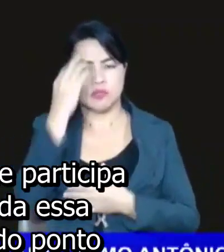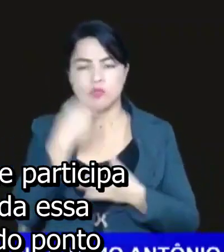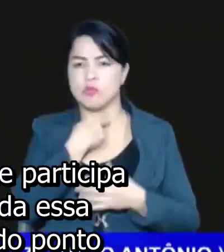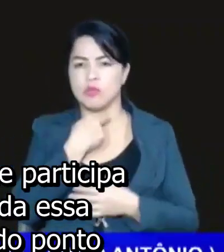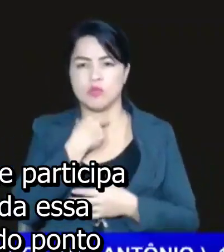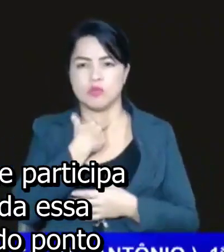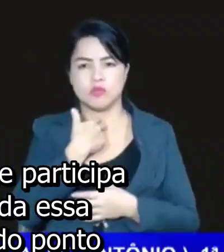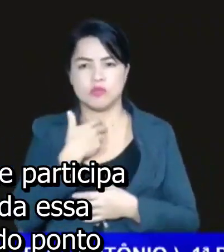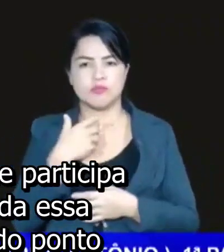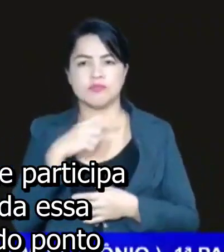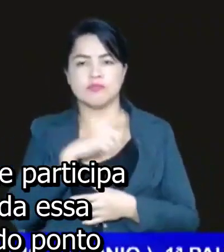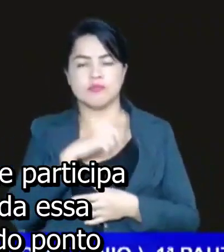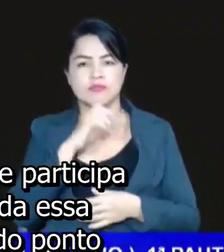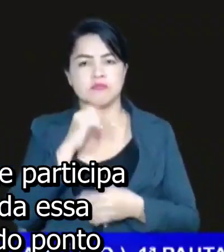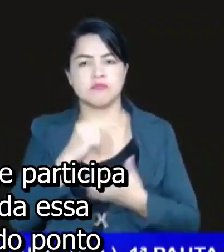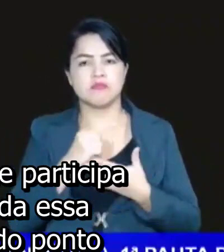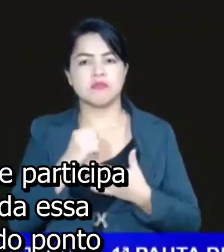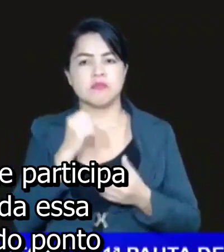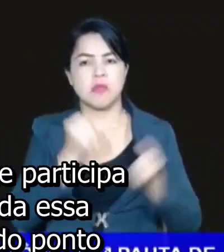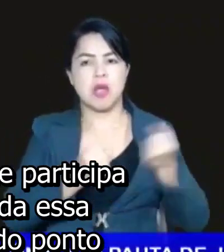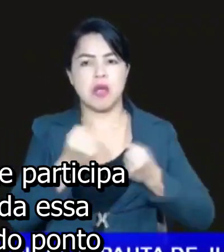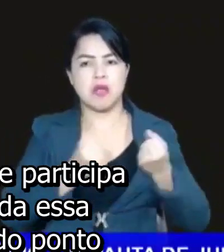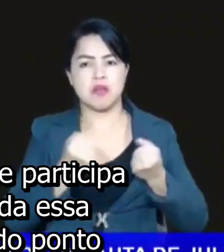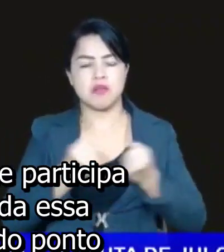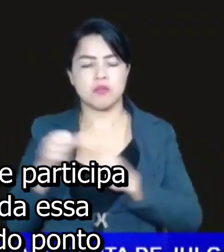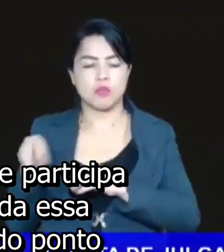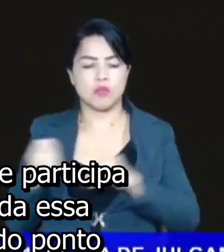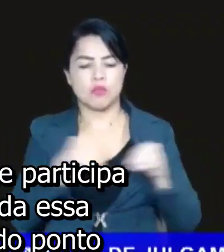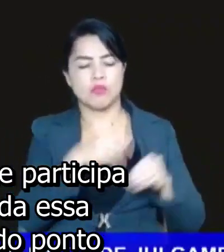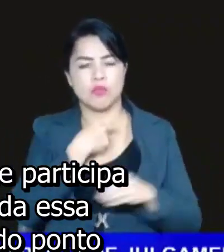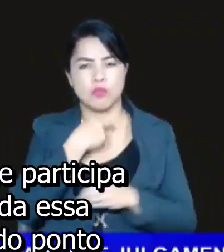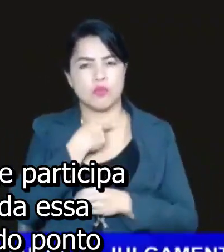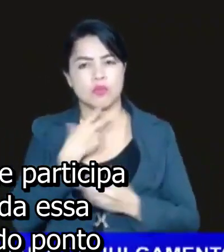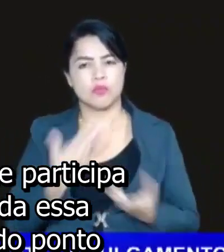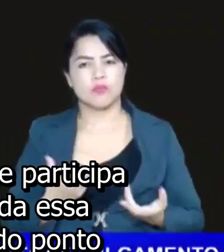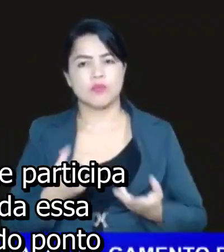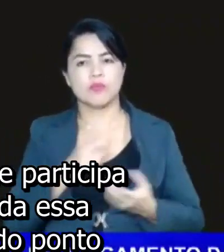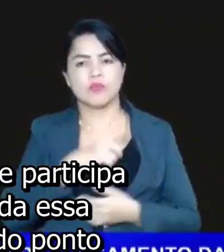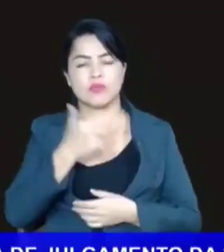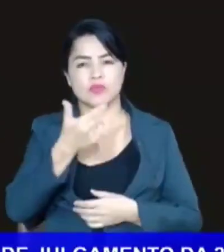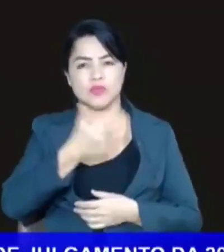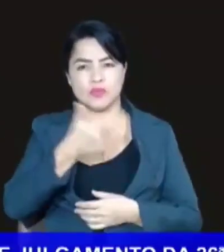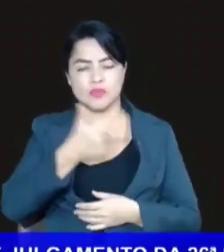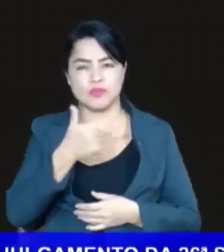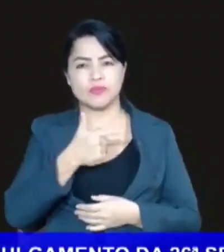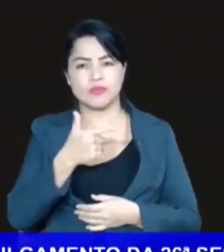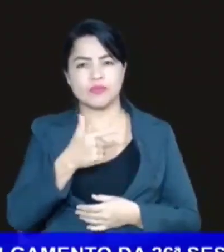primeira premissa, que ela deve iluminar o segundo ponto a